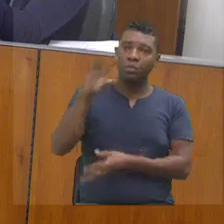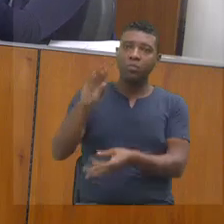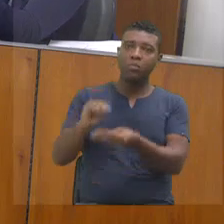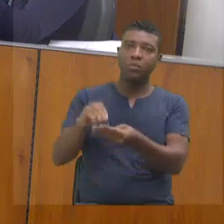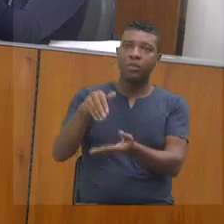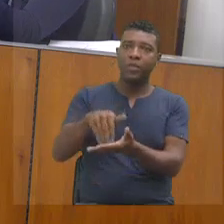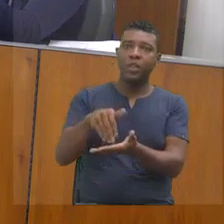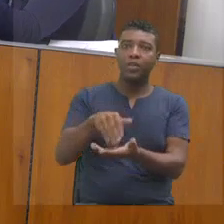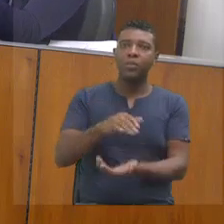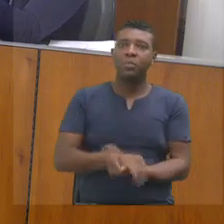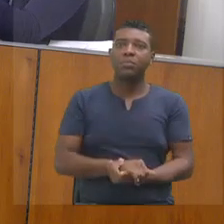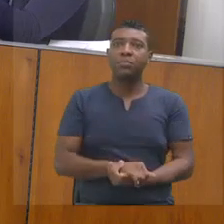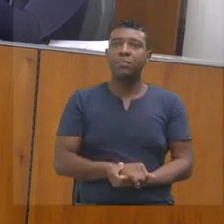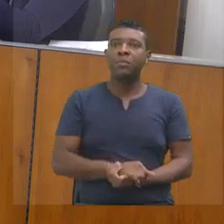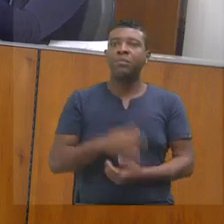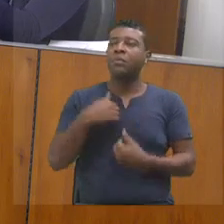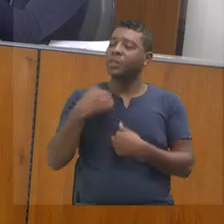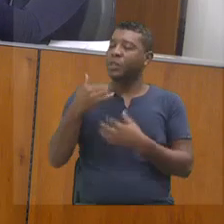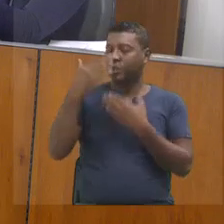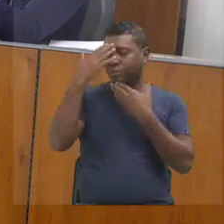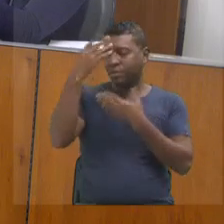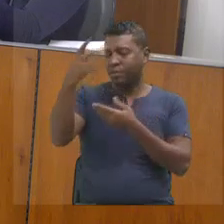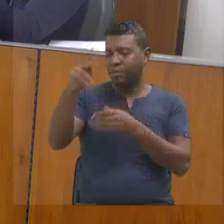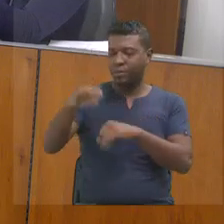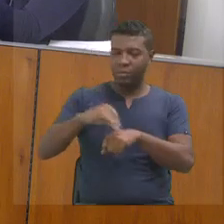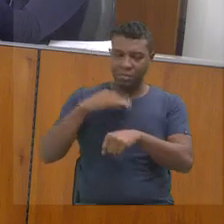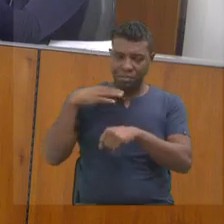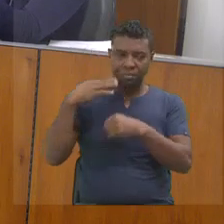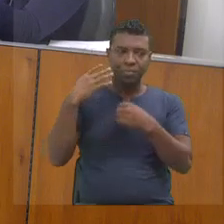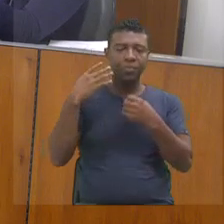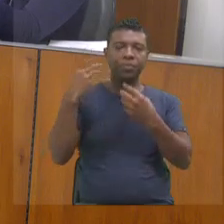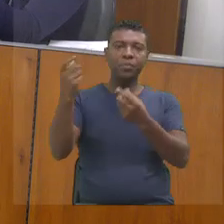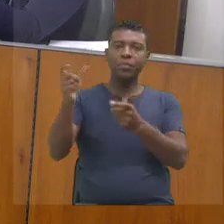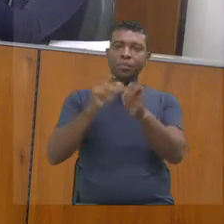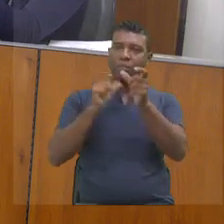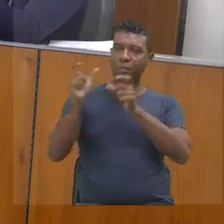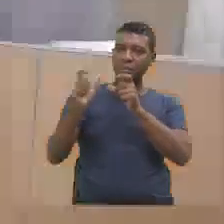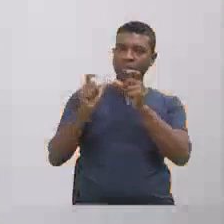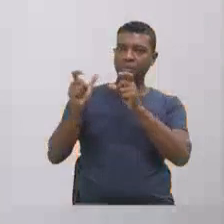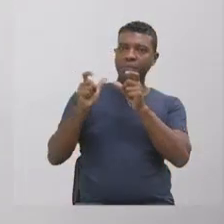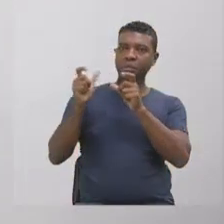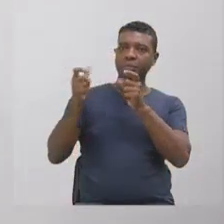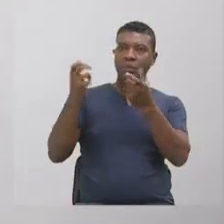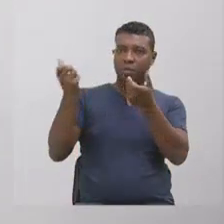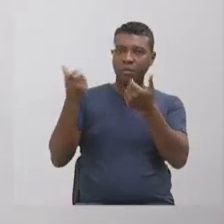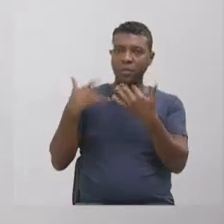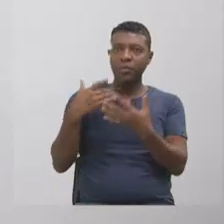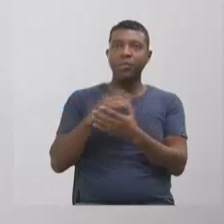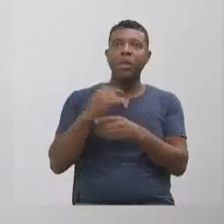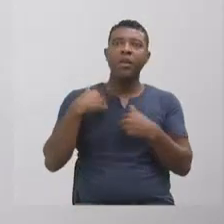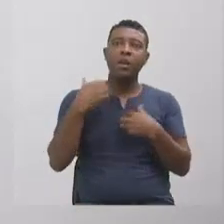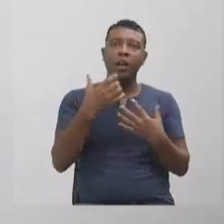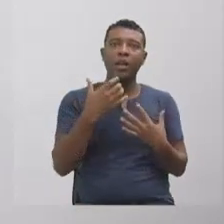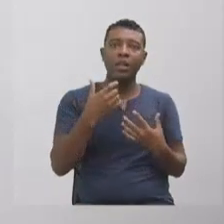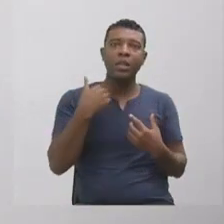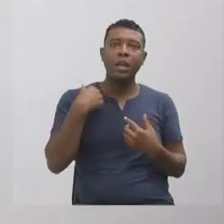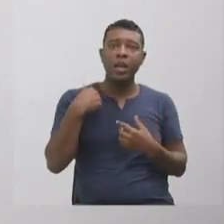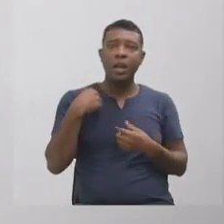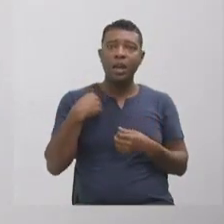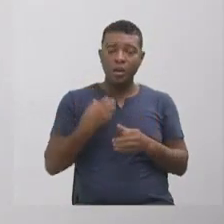Givaldo Quero Agradecer né as suas palavras a palavra de Eduardo eu falo que eu sou fruto do